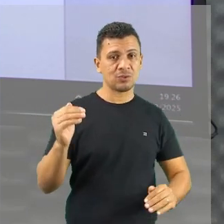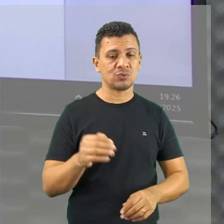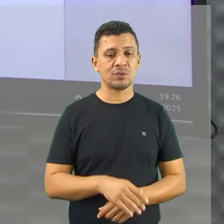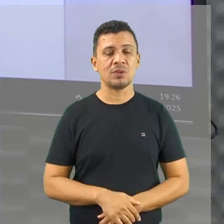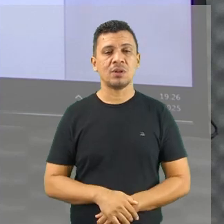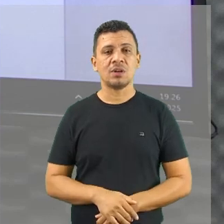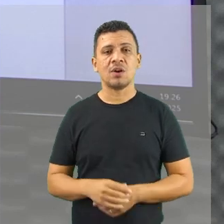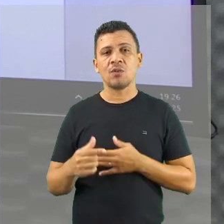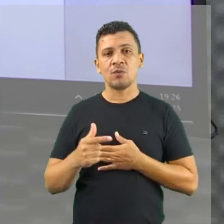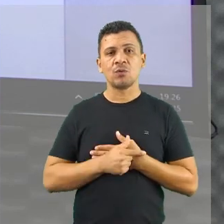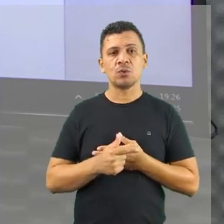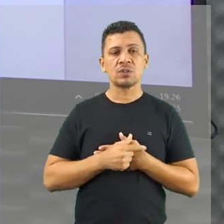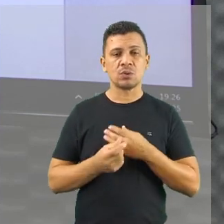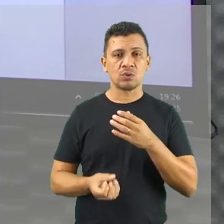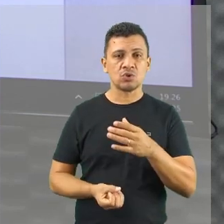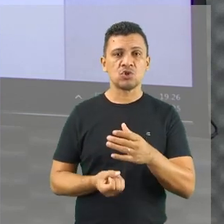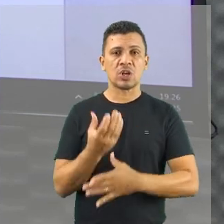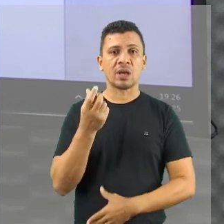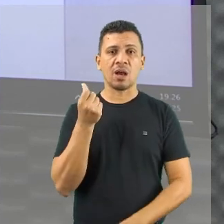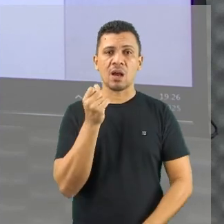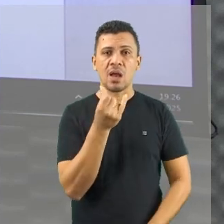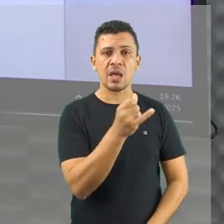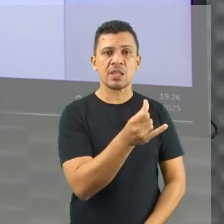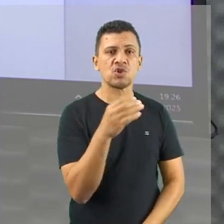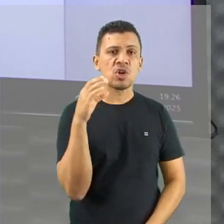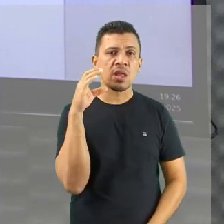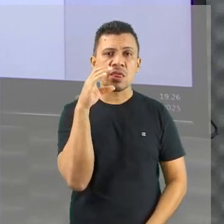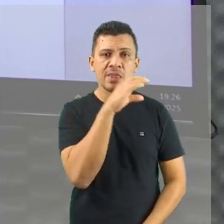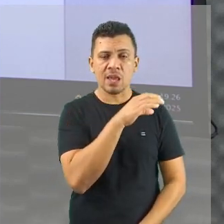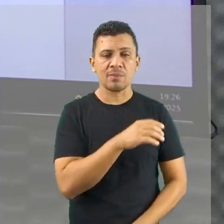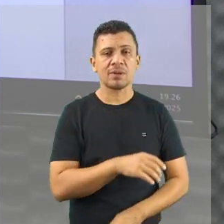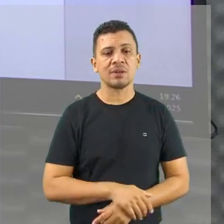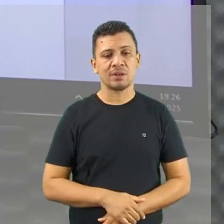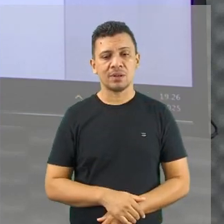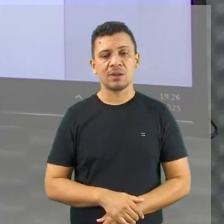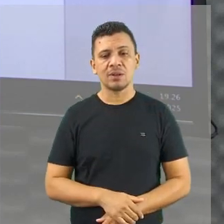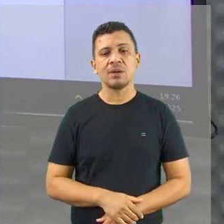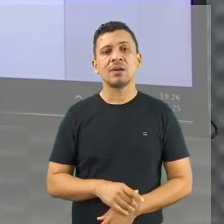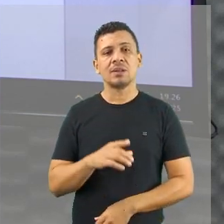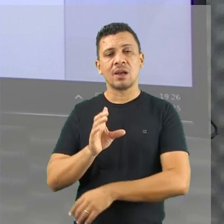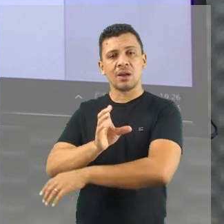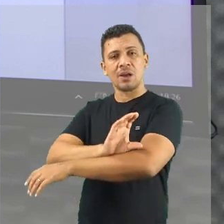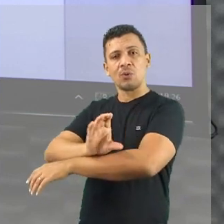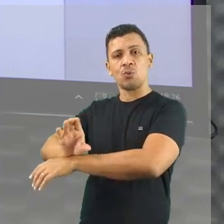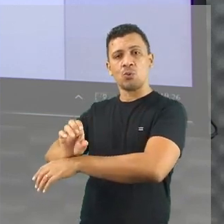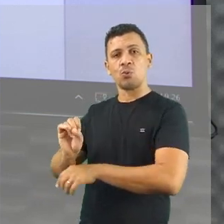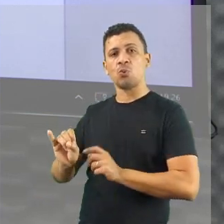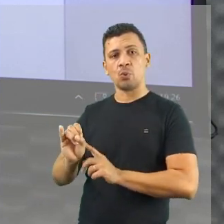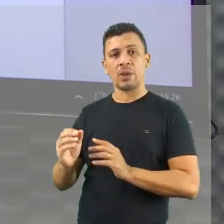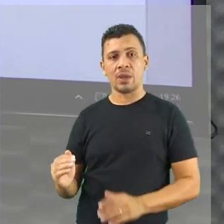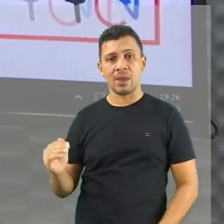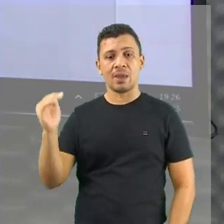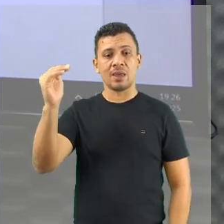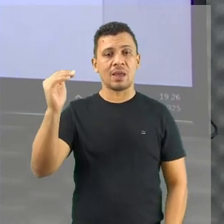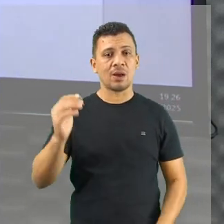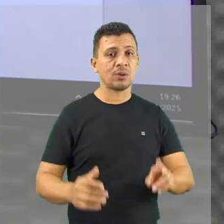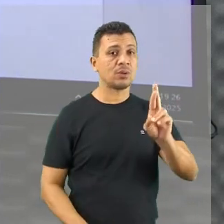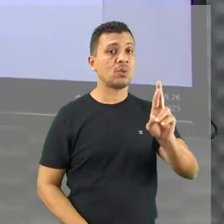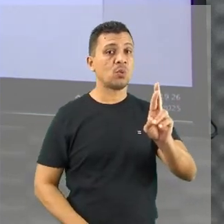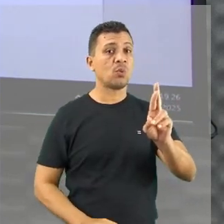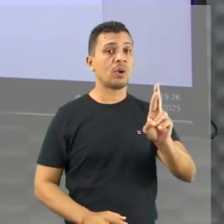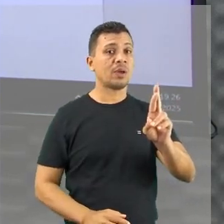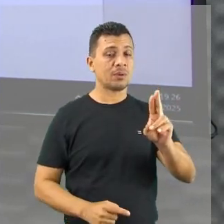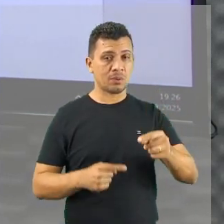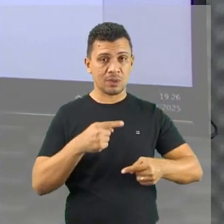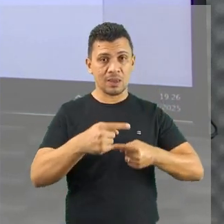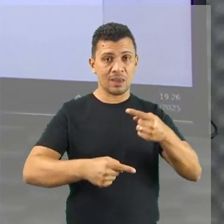por função gerar energia térmica, a corrente é alta e a resistência dele é baixa. Beleza? Então, vamos aqui. Então, nós temos aqui